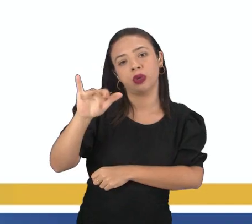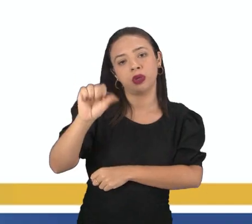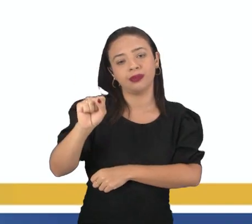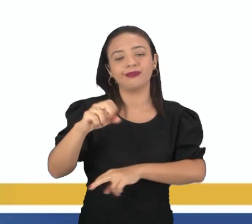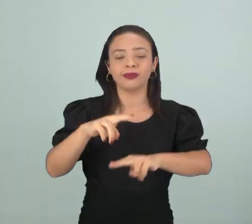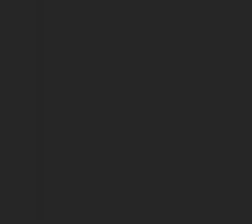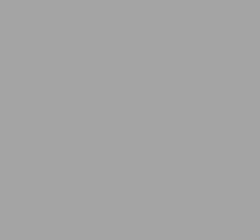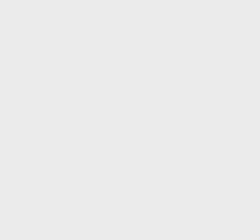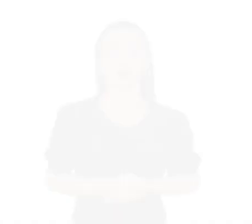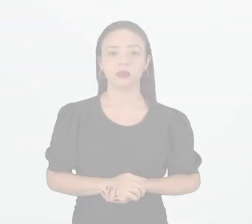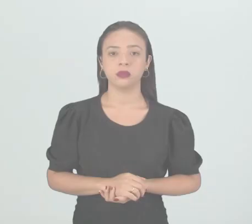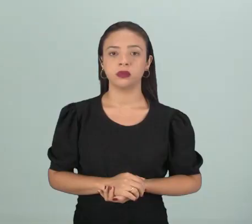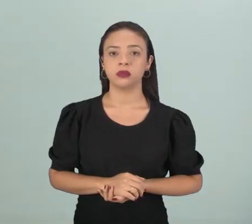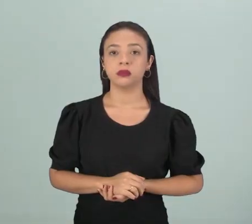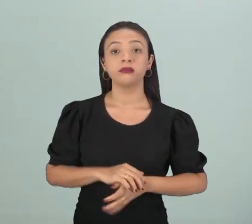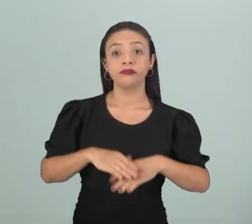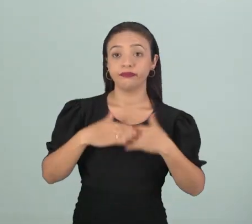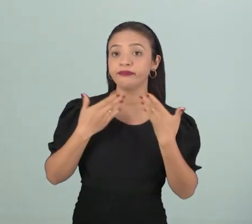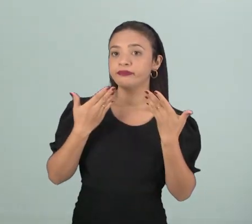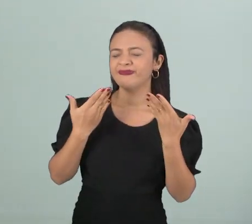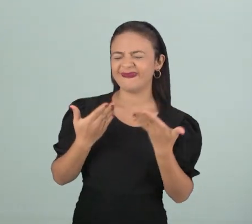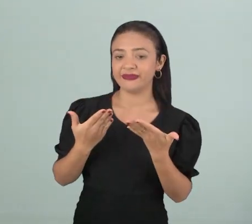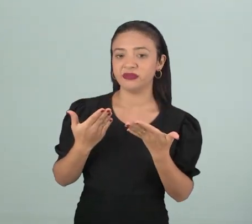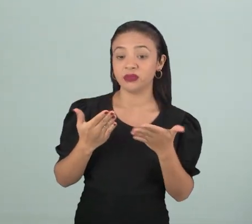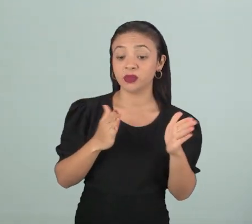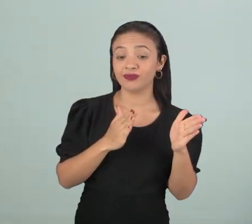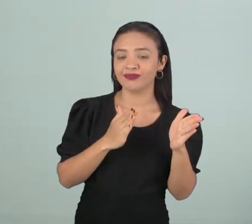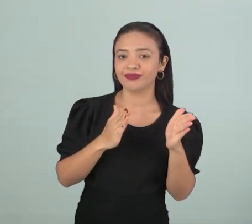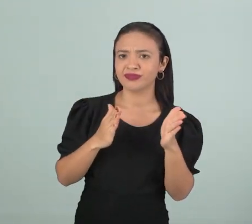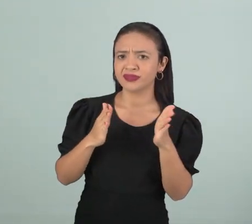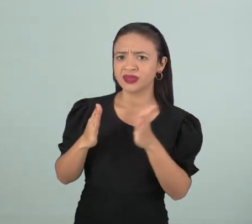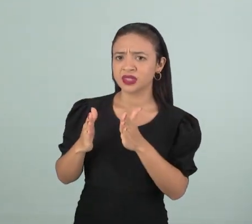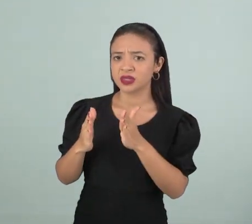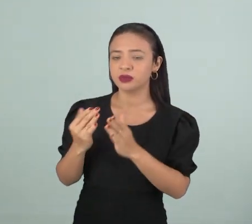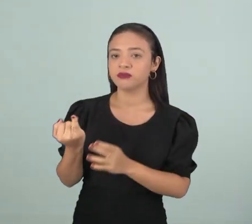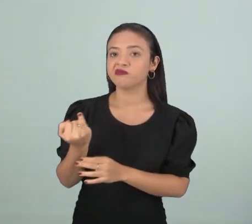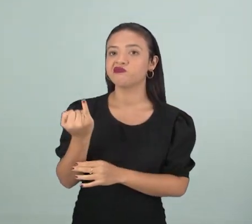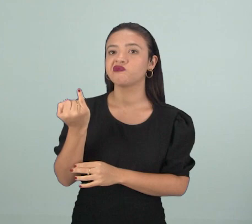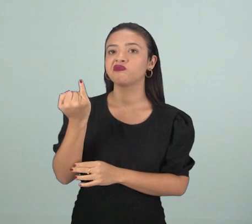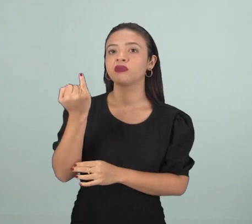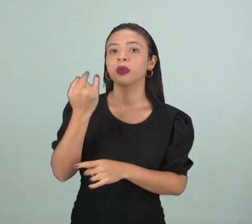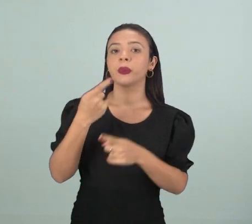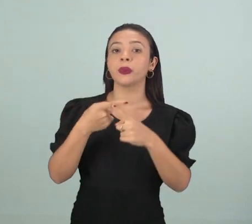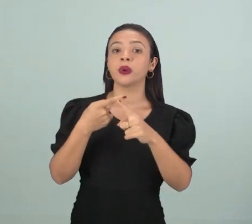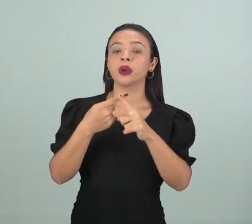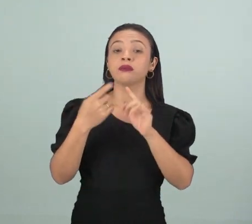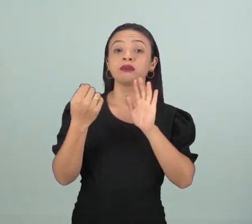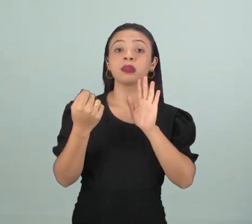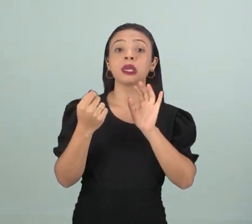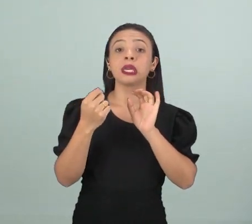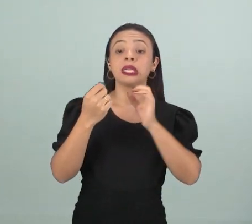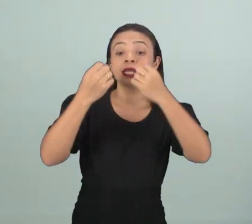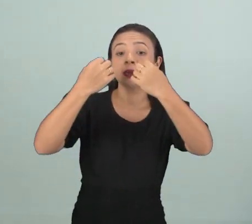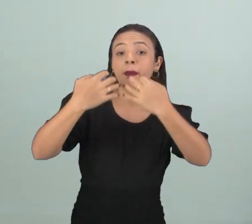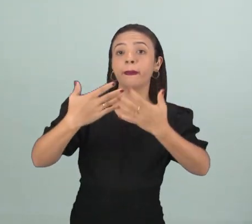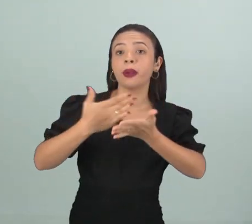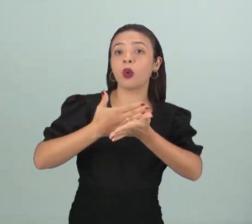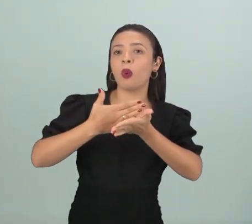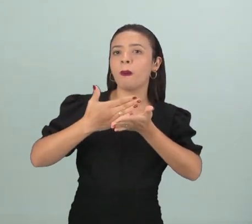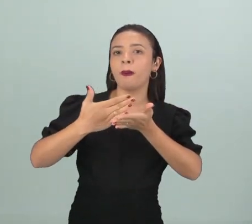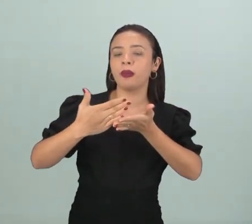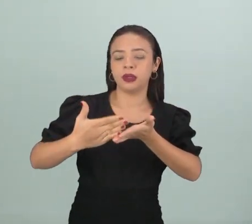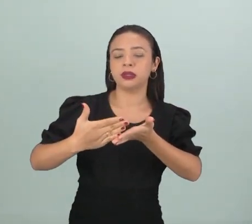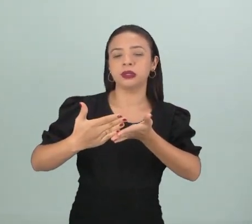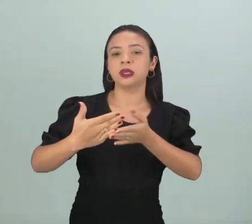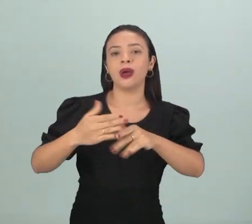chamada Era Moderna. Então esse processo é um processo muito marcante, porque é quando a gente vai dar início a uma nova era,